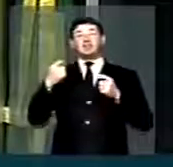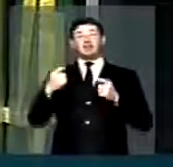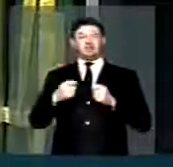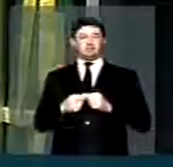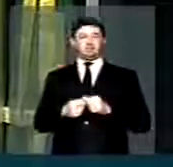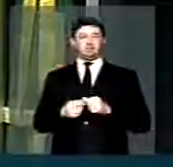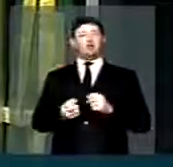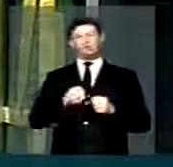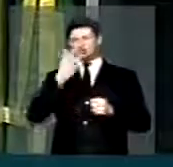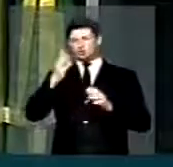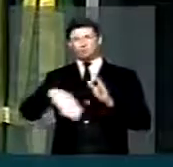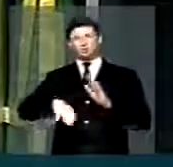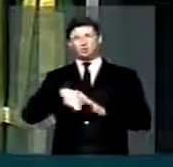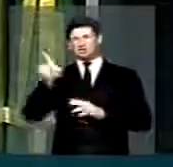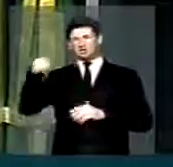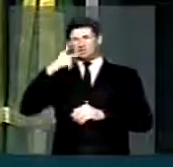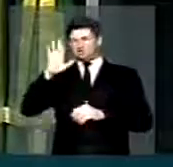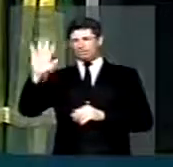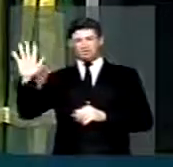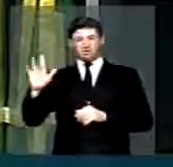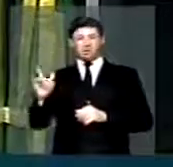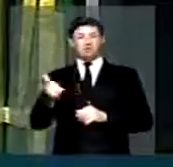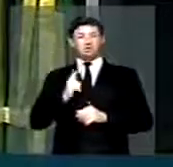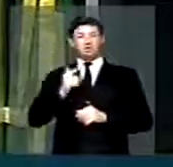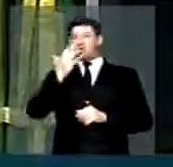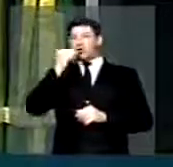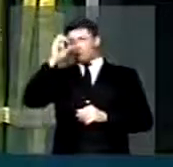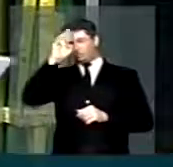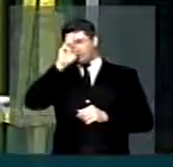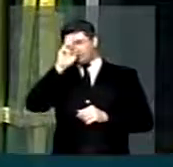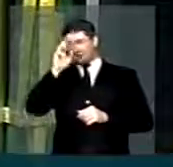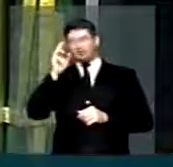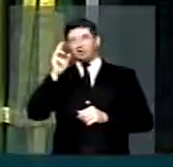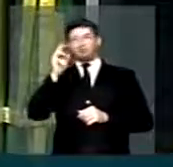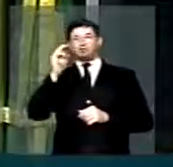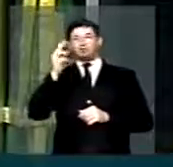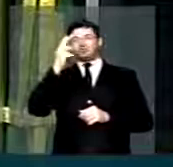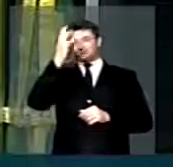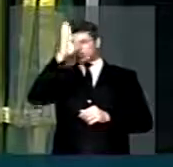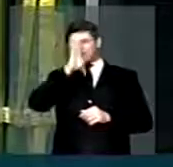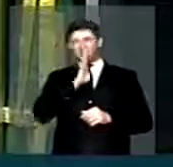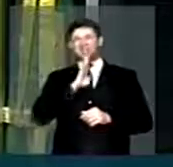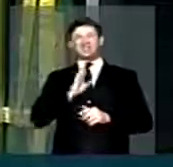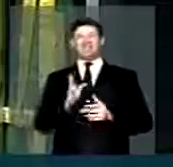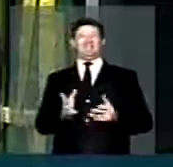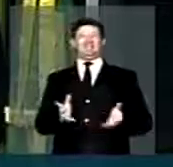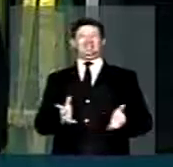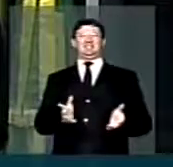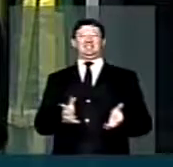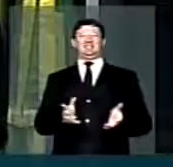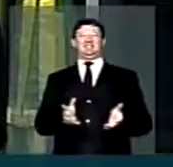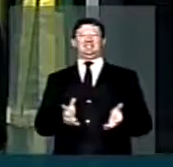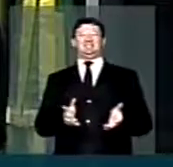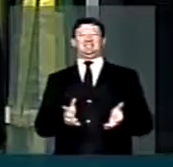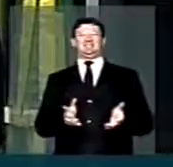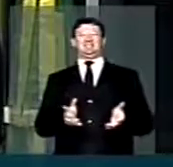de todo esse discurso deles, que existe almoço grátis, que faltava vontade política. Que é almoço grátis? O Brasil